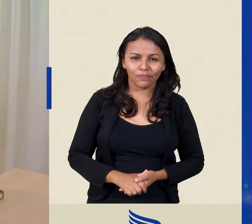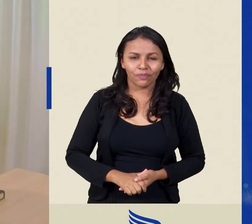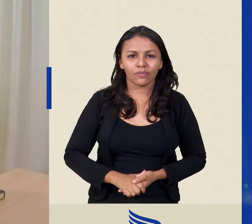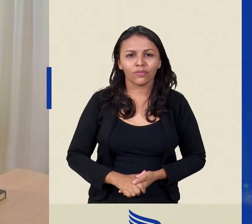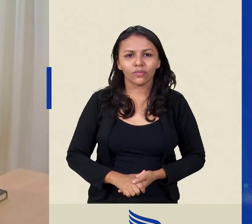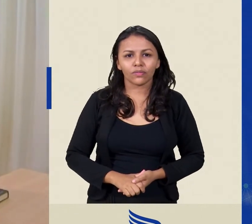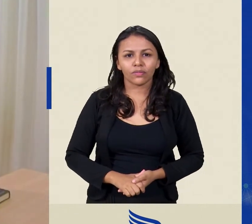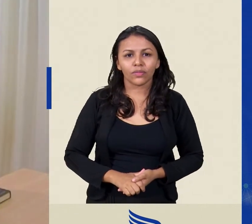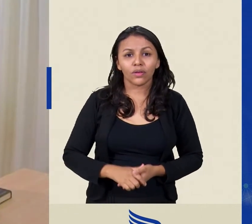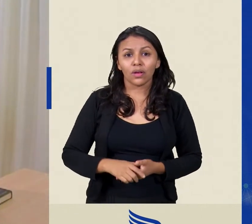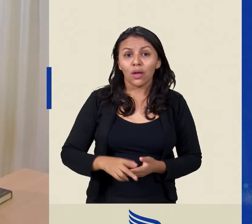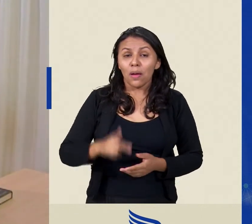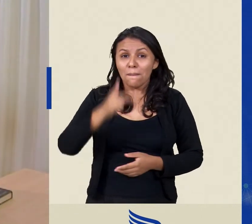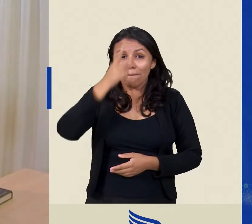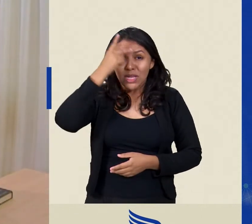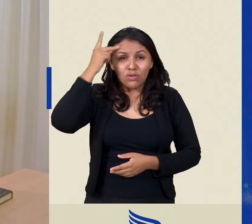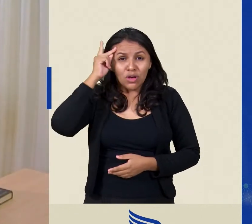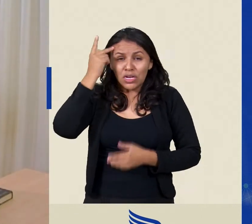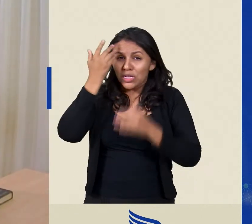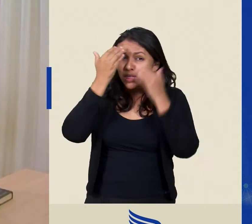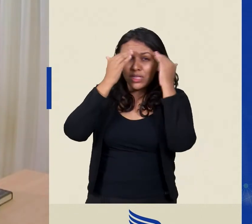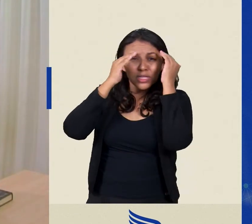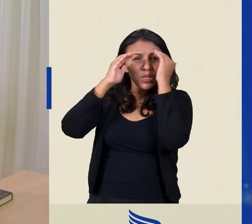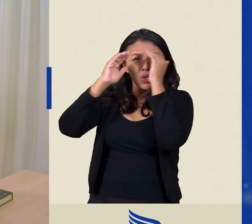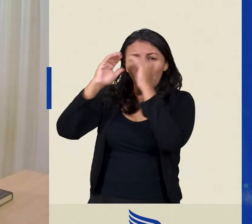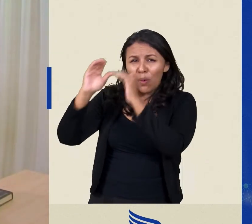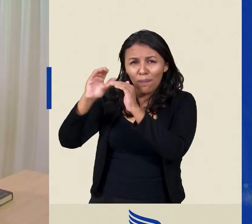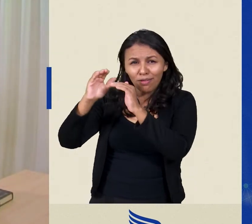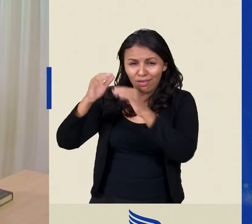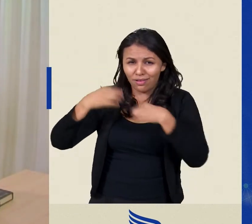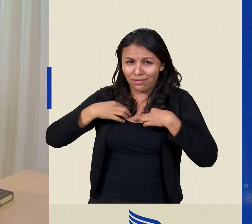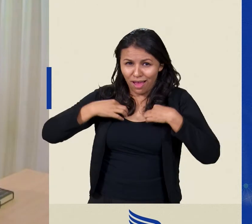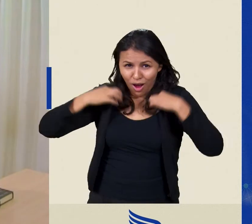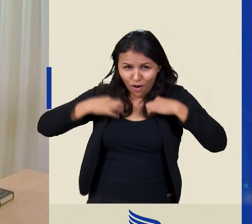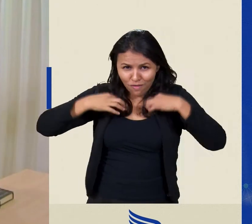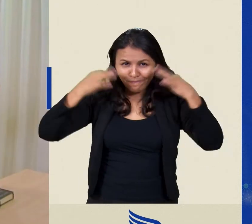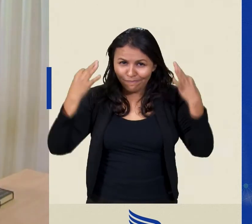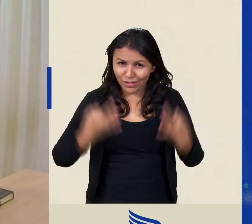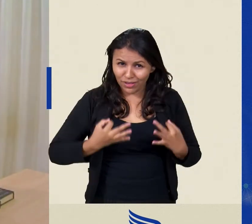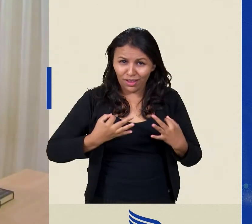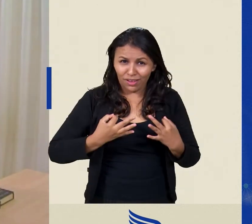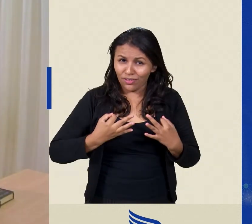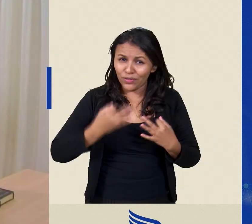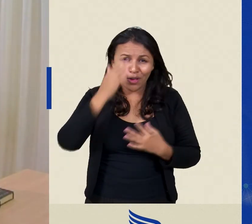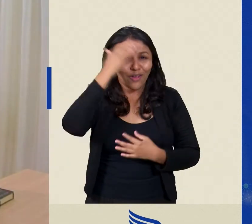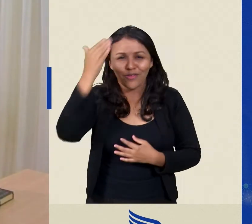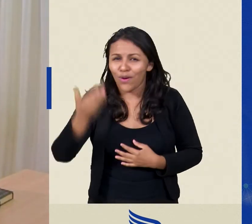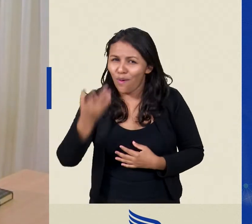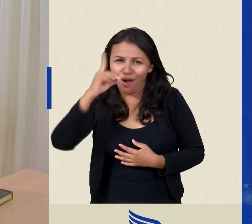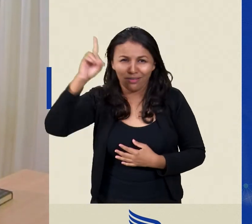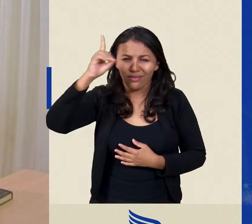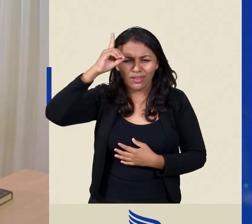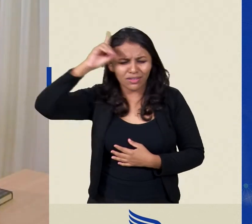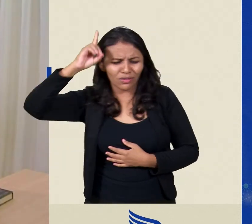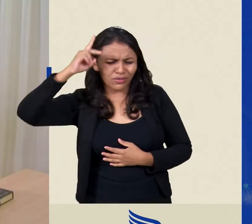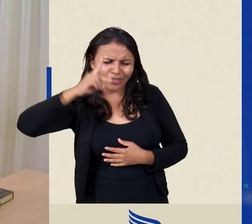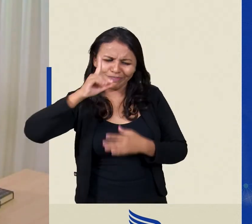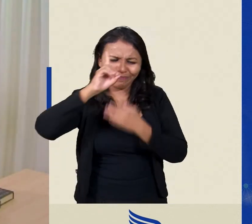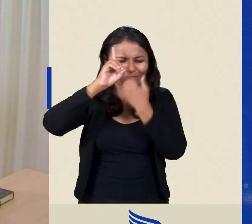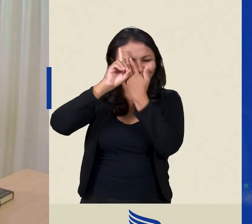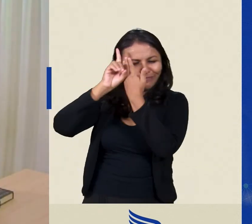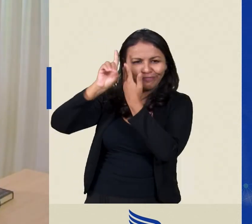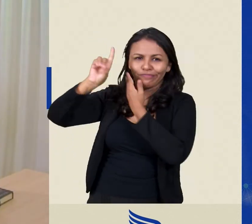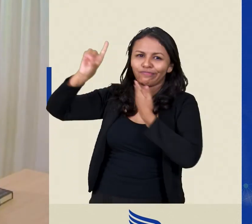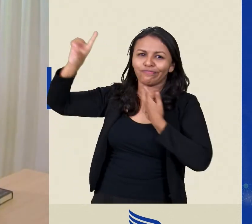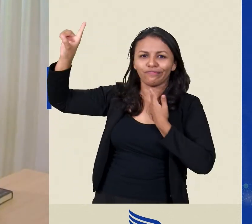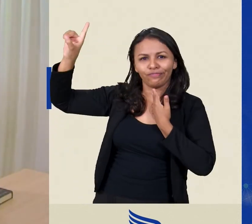desconsideram este ponto desonram a Deus e o mesmo se afasta da reunião. Os